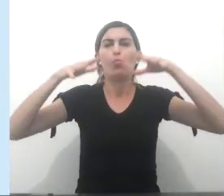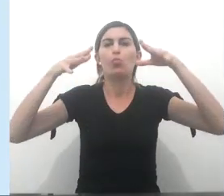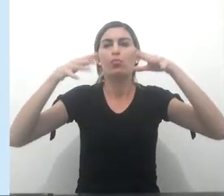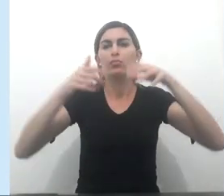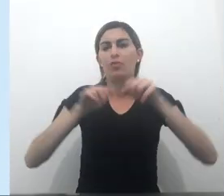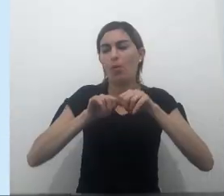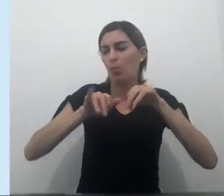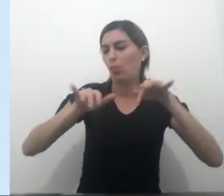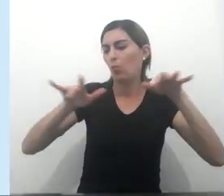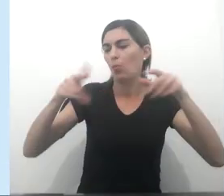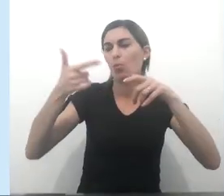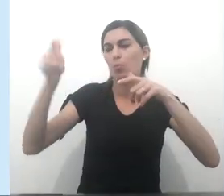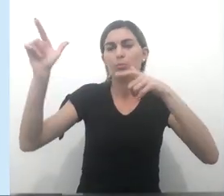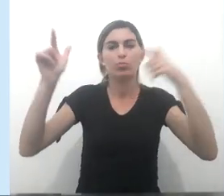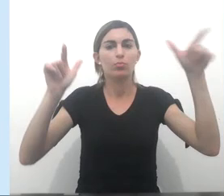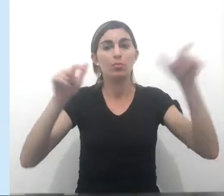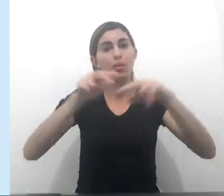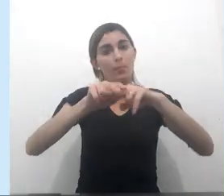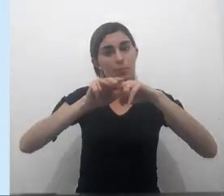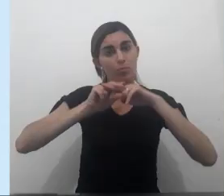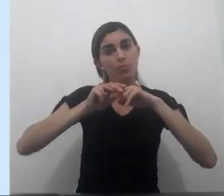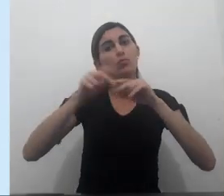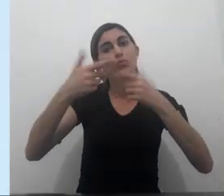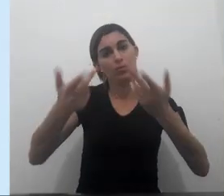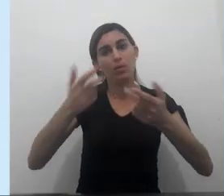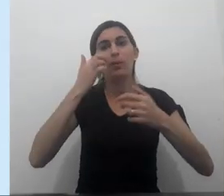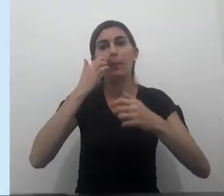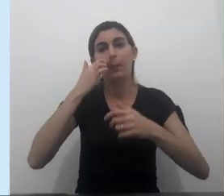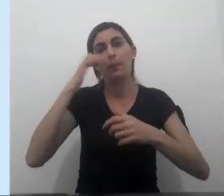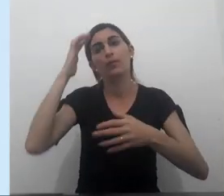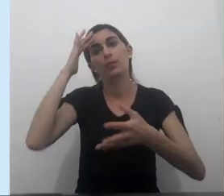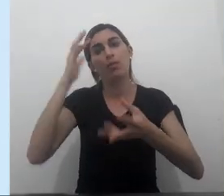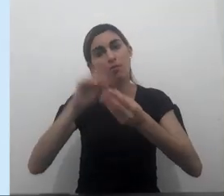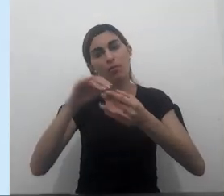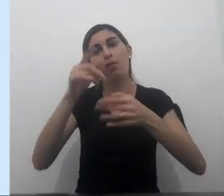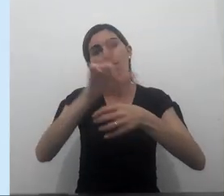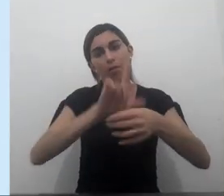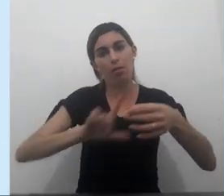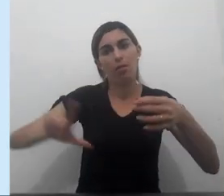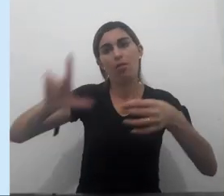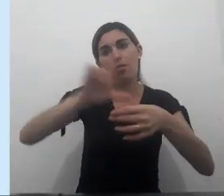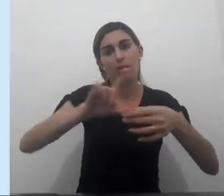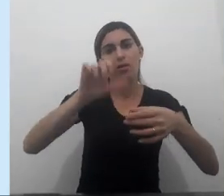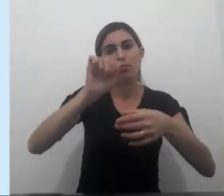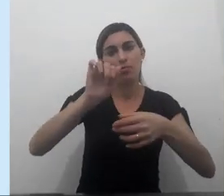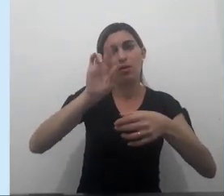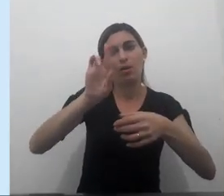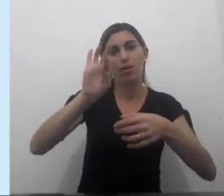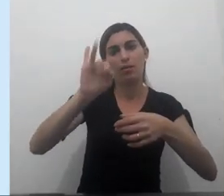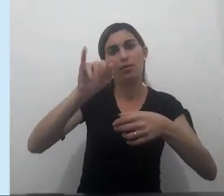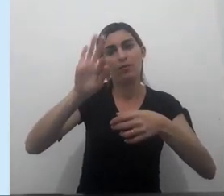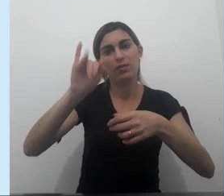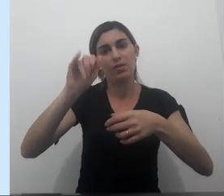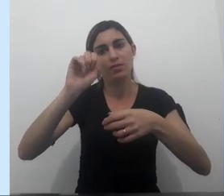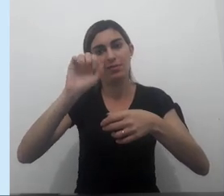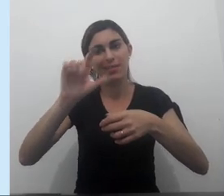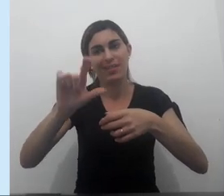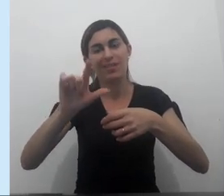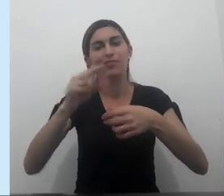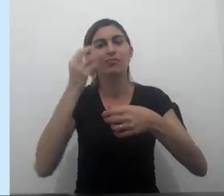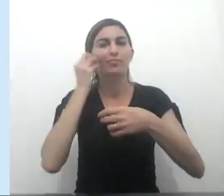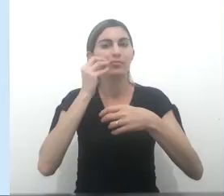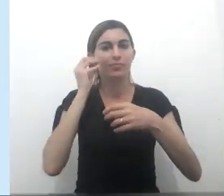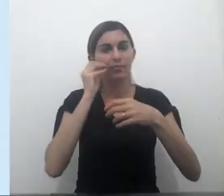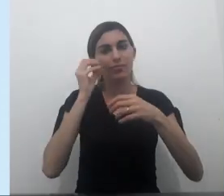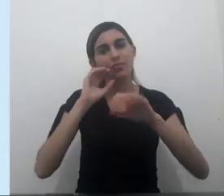e inundando outras áreas. Tá? Por isso que a gente vai entender como um lago artificial. A gente vai